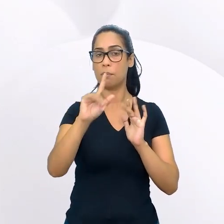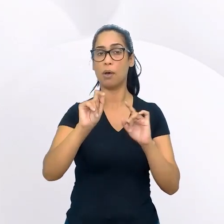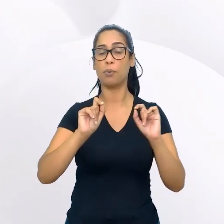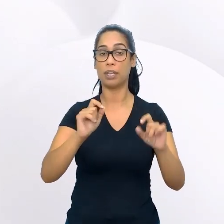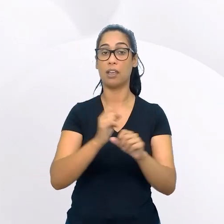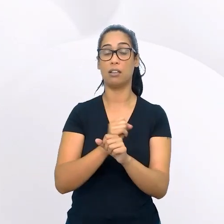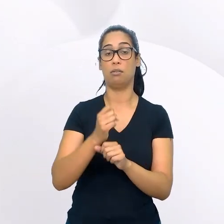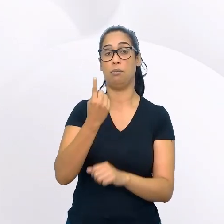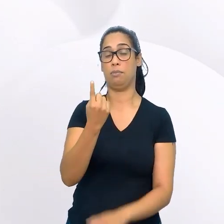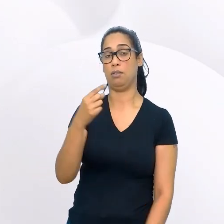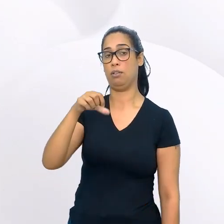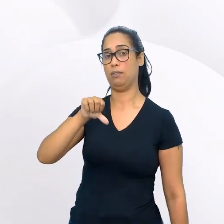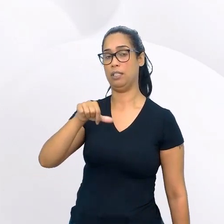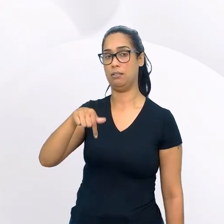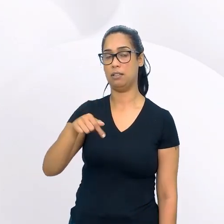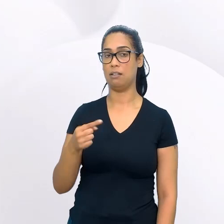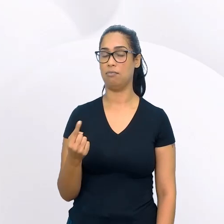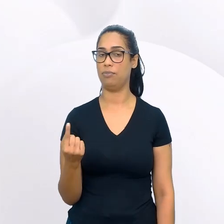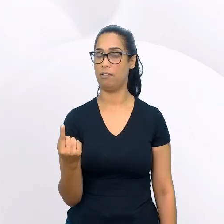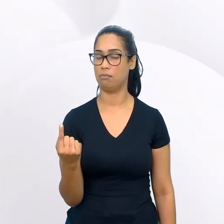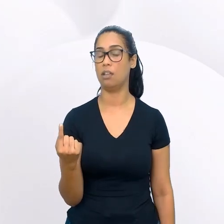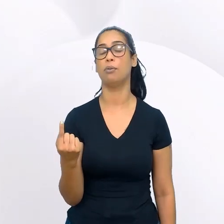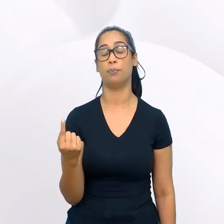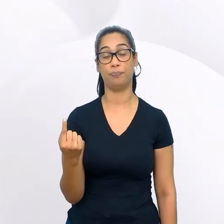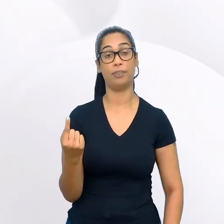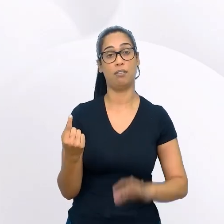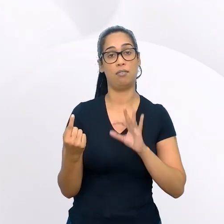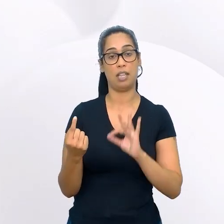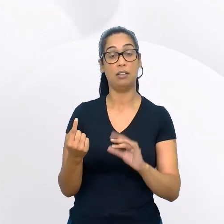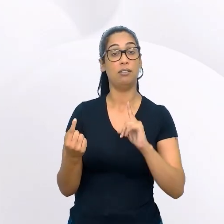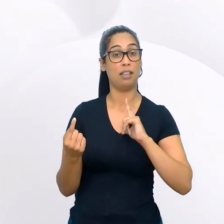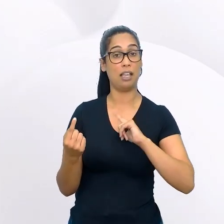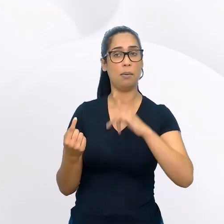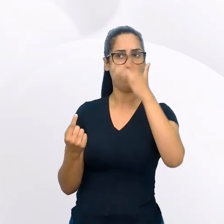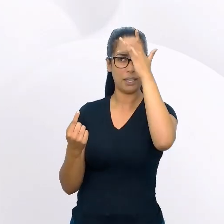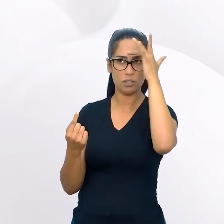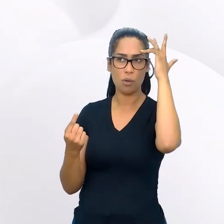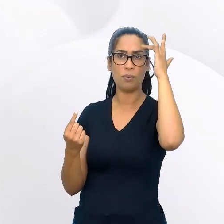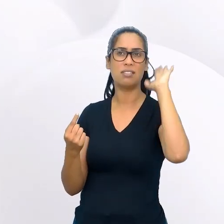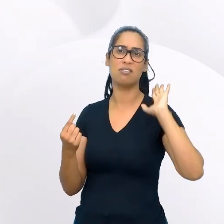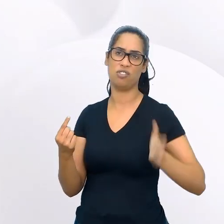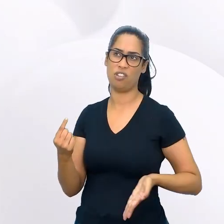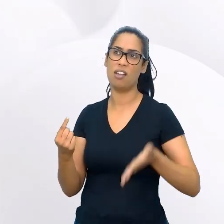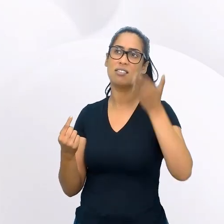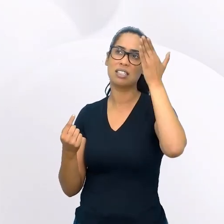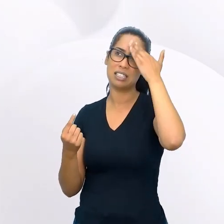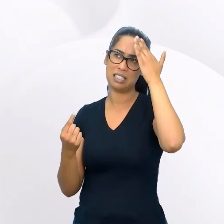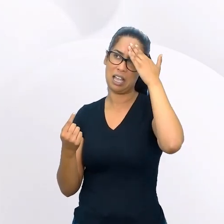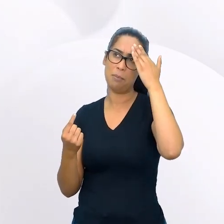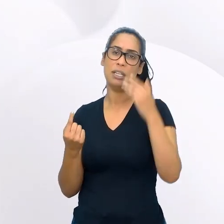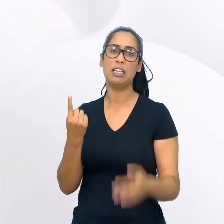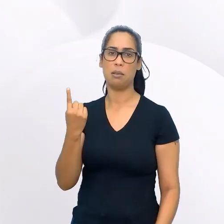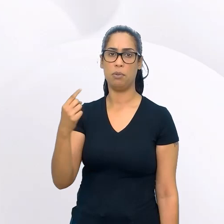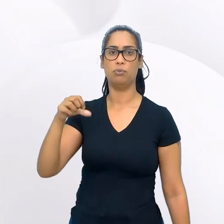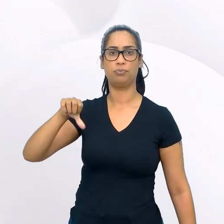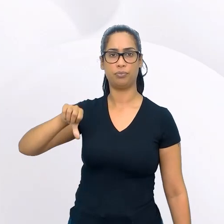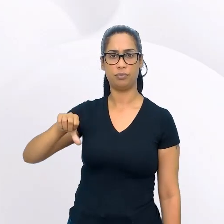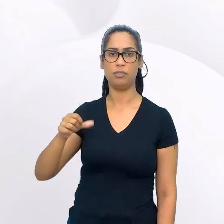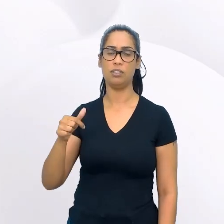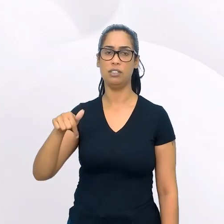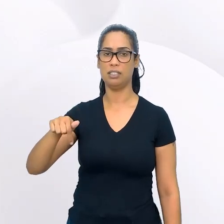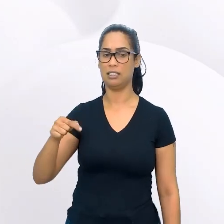1971 né A partir alguns consideram que em 701 a gente tem a nossa primeira